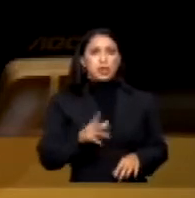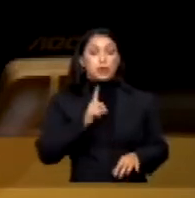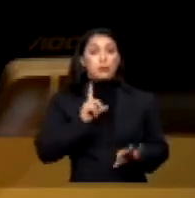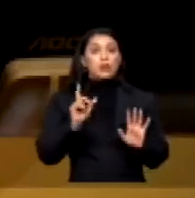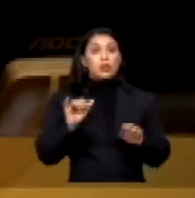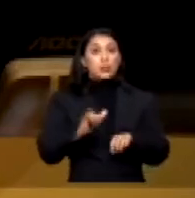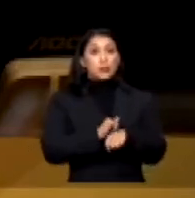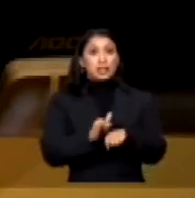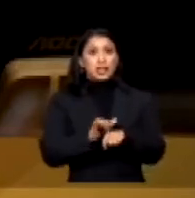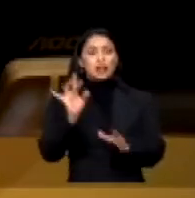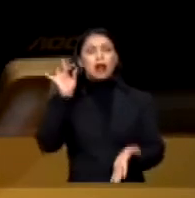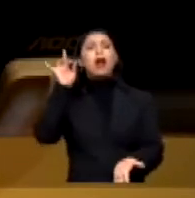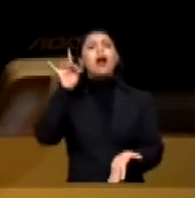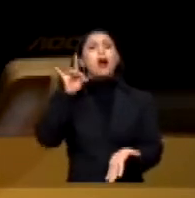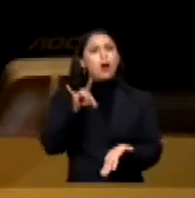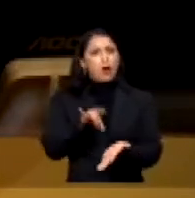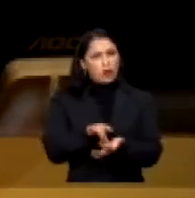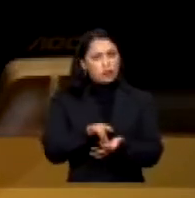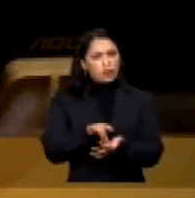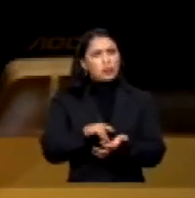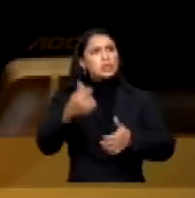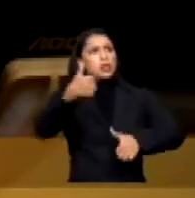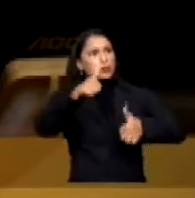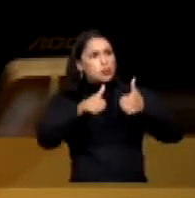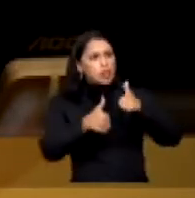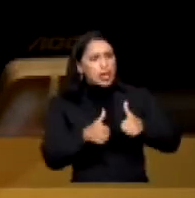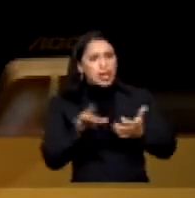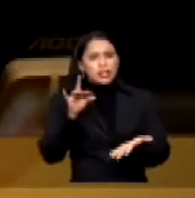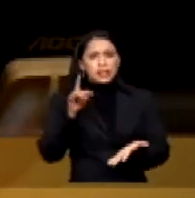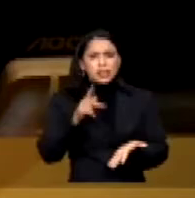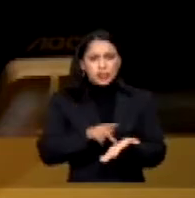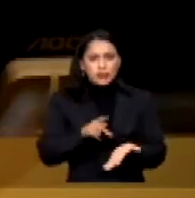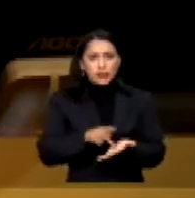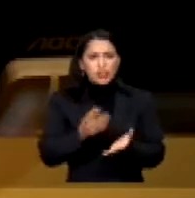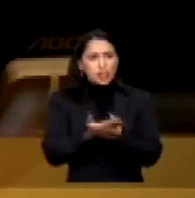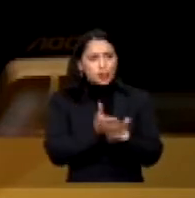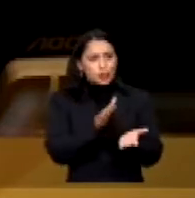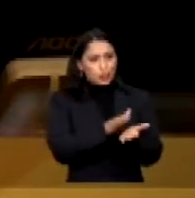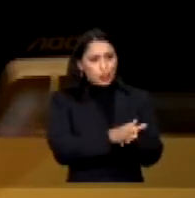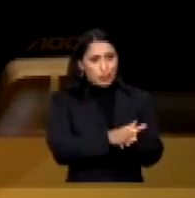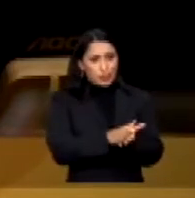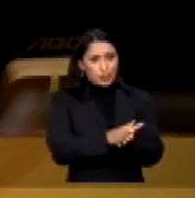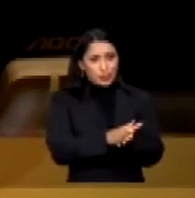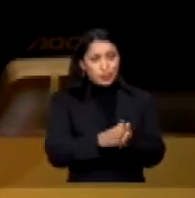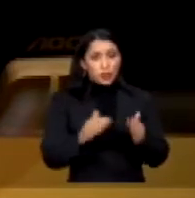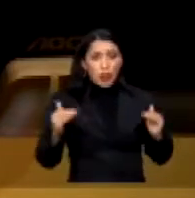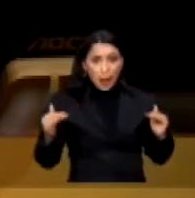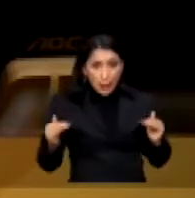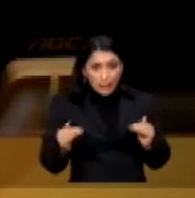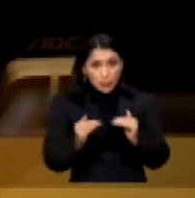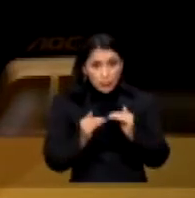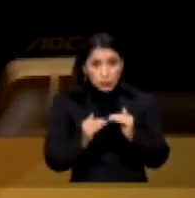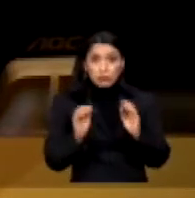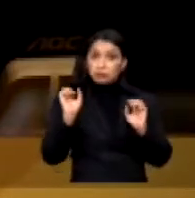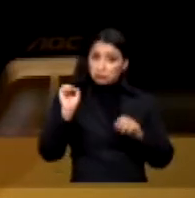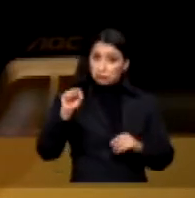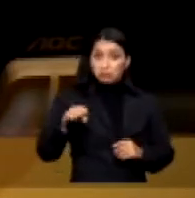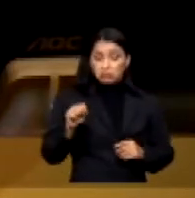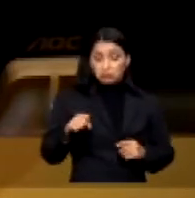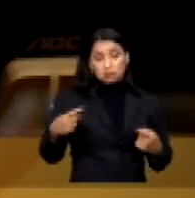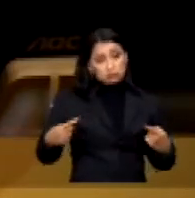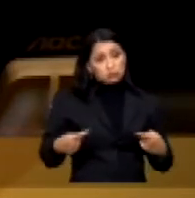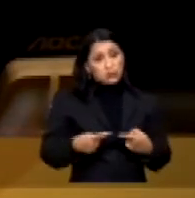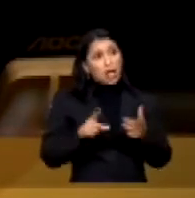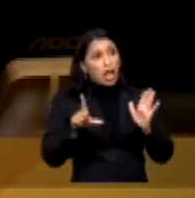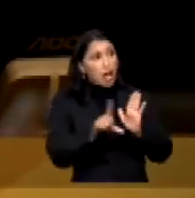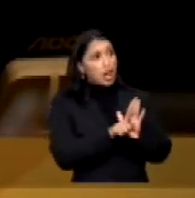uma ferramenta de confirmação, de verificação e de verdade processual. É proporcional? Sim, é